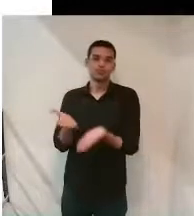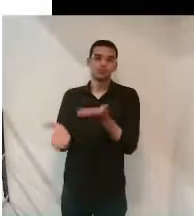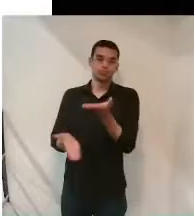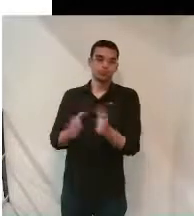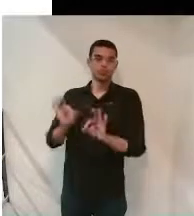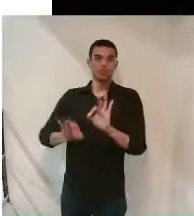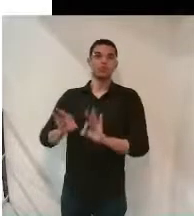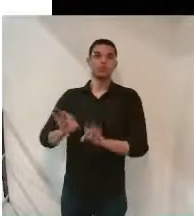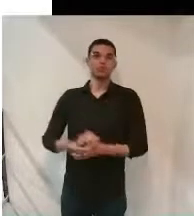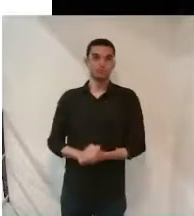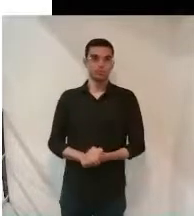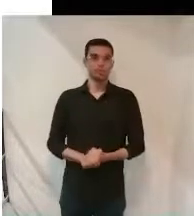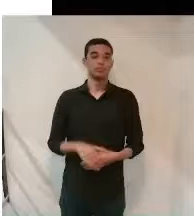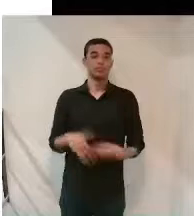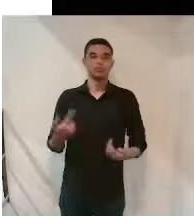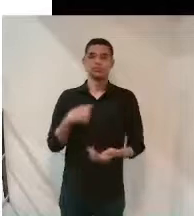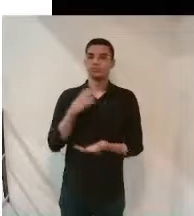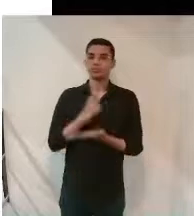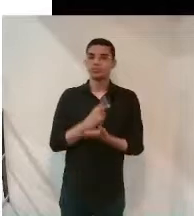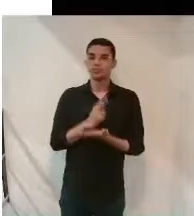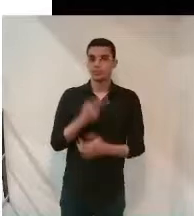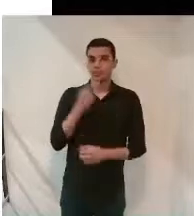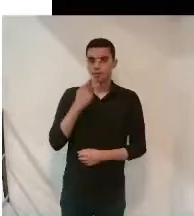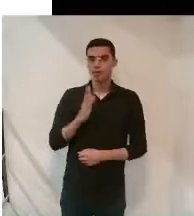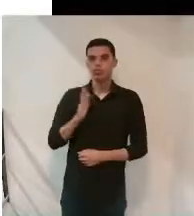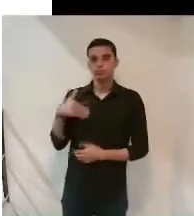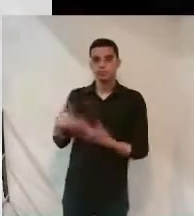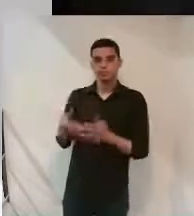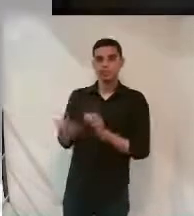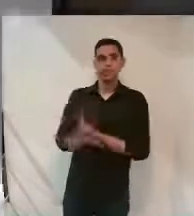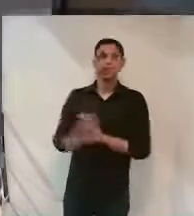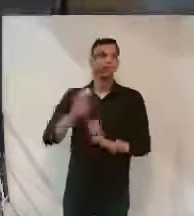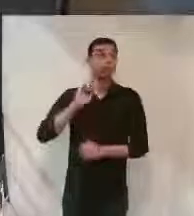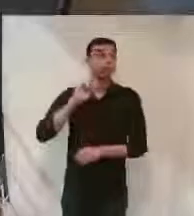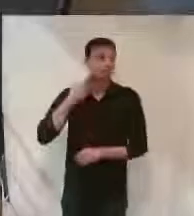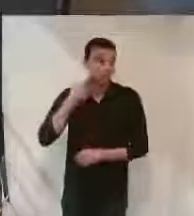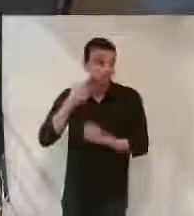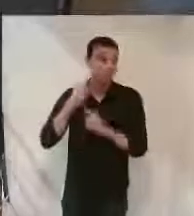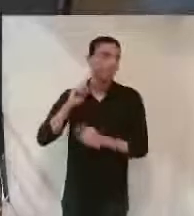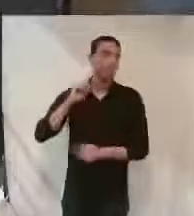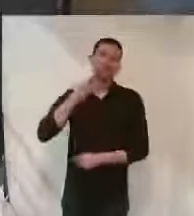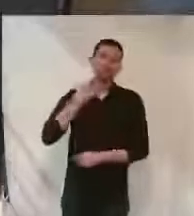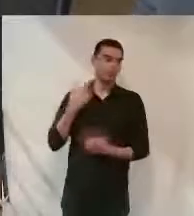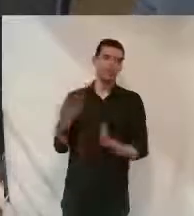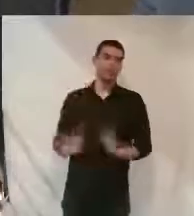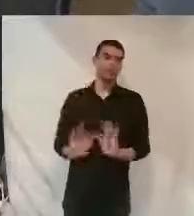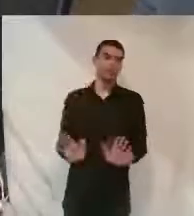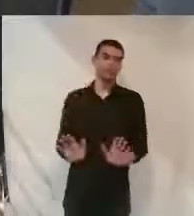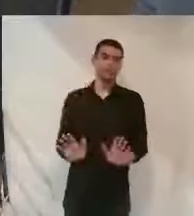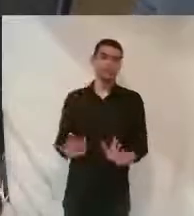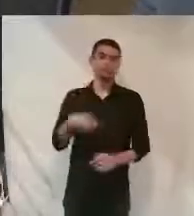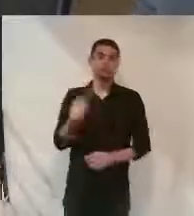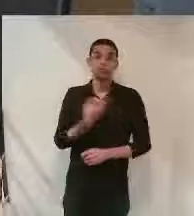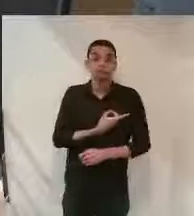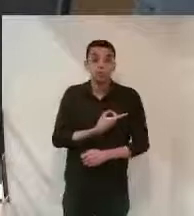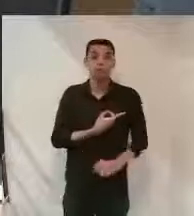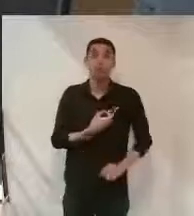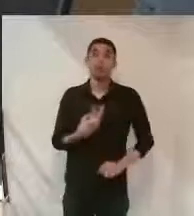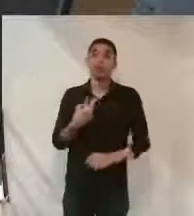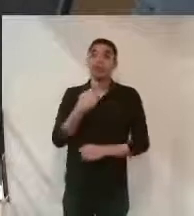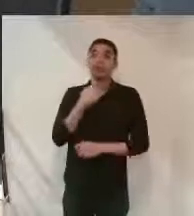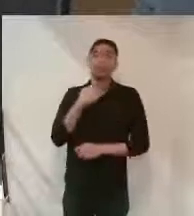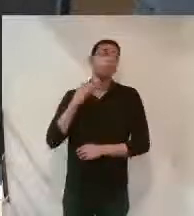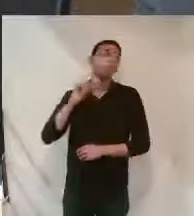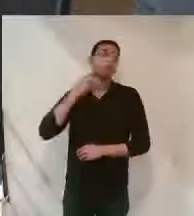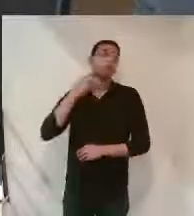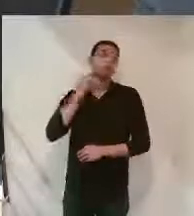já estou próximo de encerrar, o lixo é luxo. Nós não podemos dispensar o nosso lixo. Nós temos